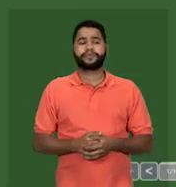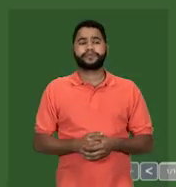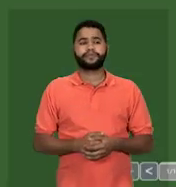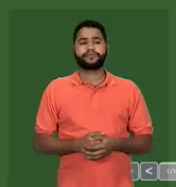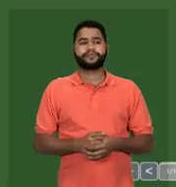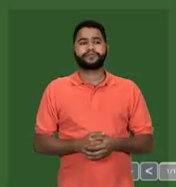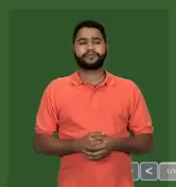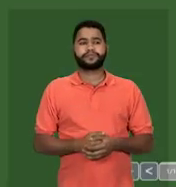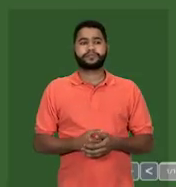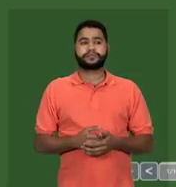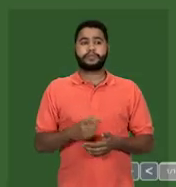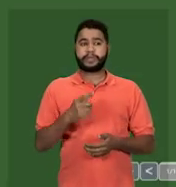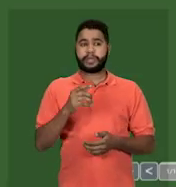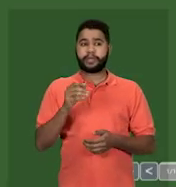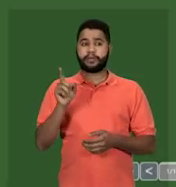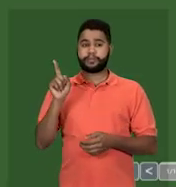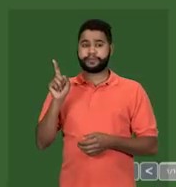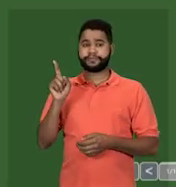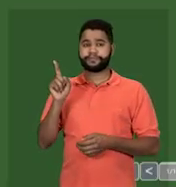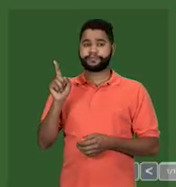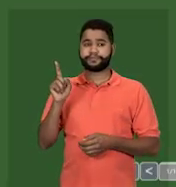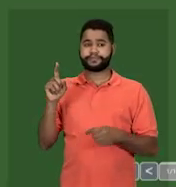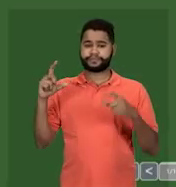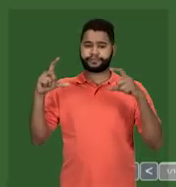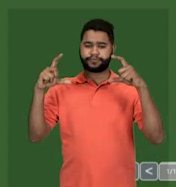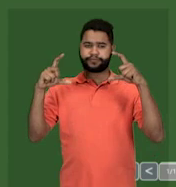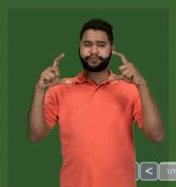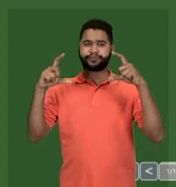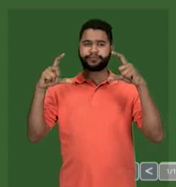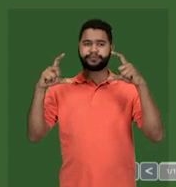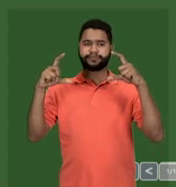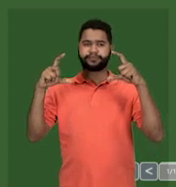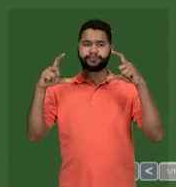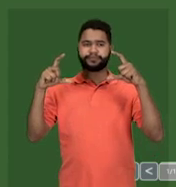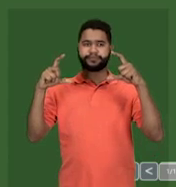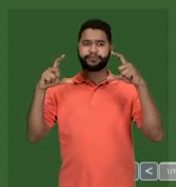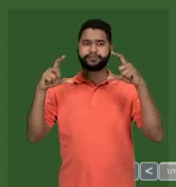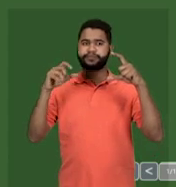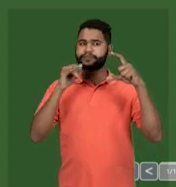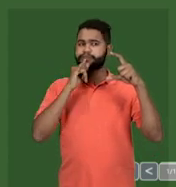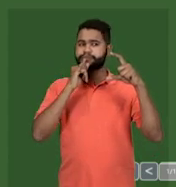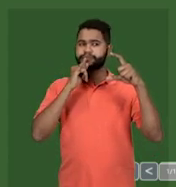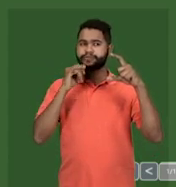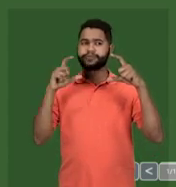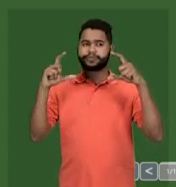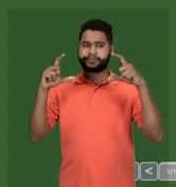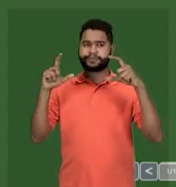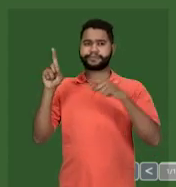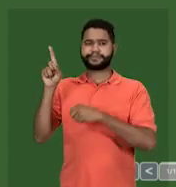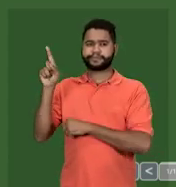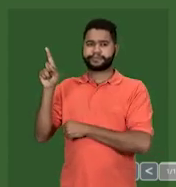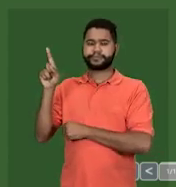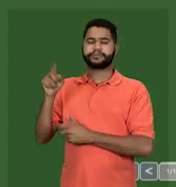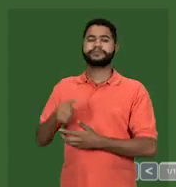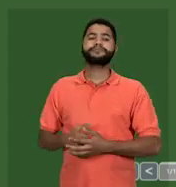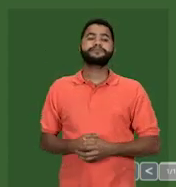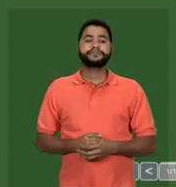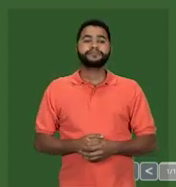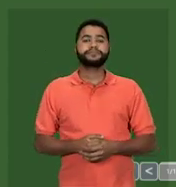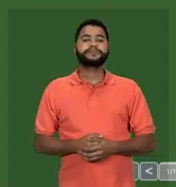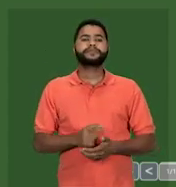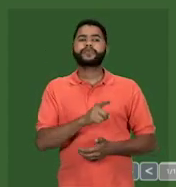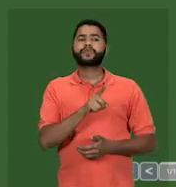toma quando eu tenho o número multiplicando por exemplo na expressão nesse caso em parênteses